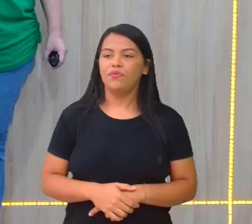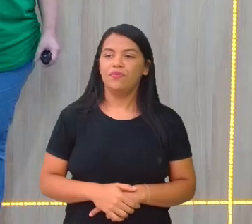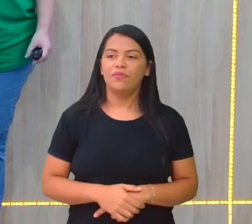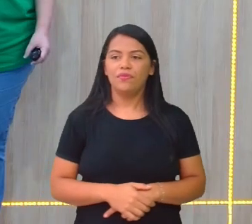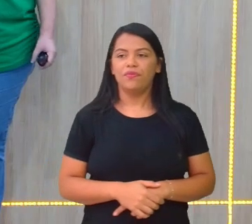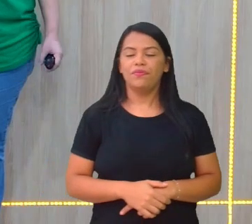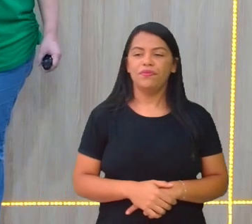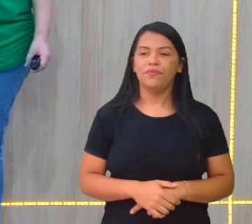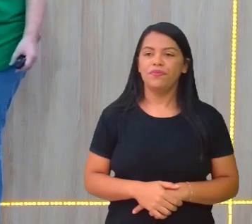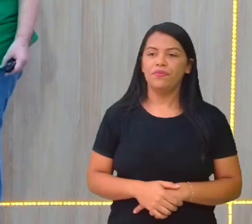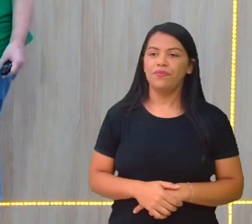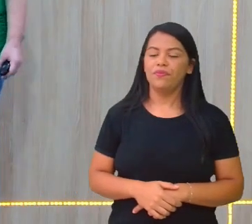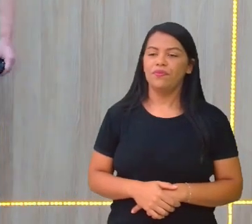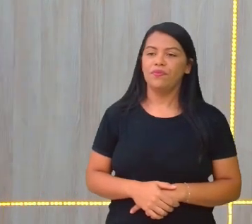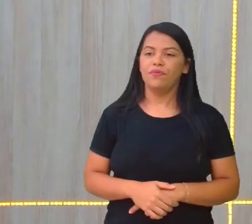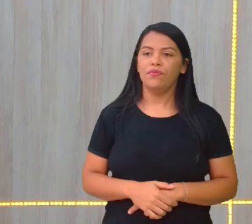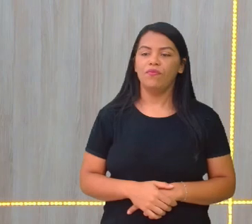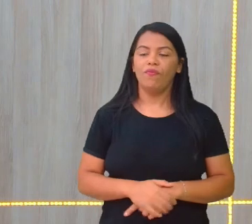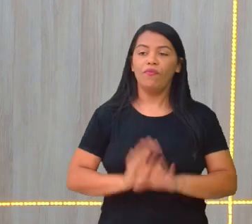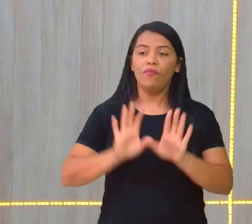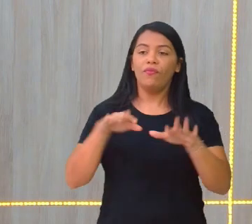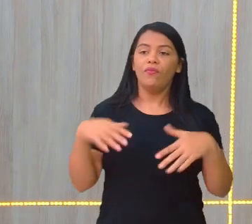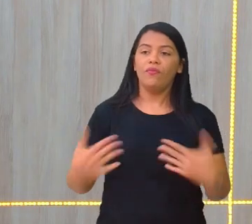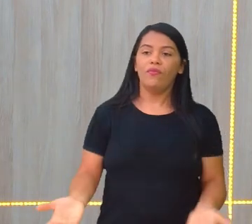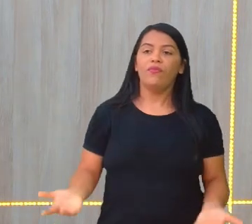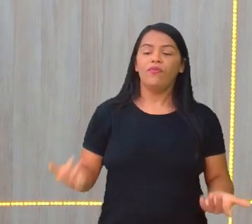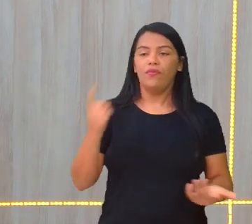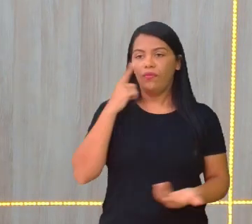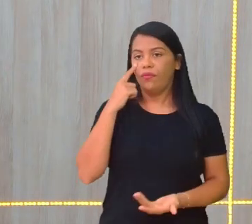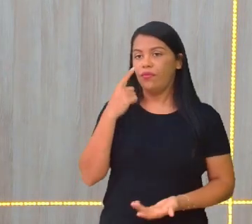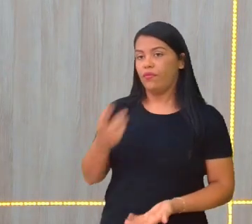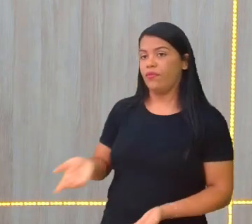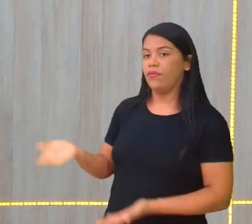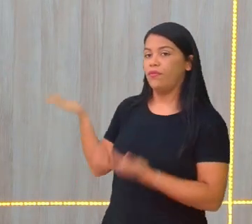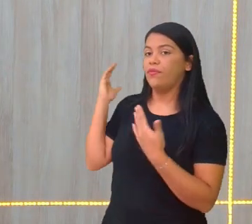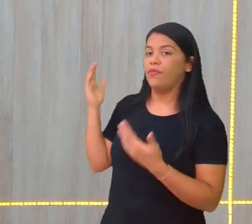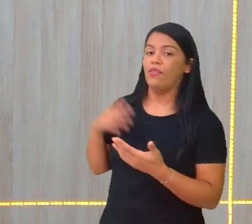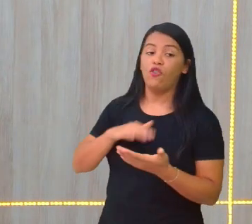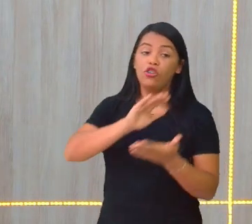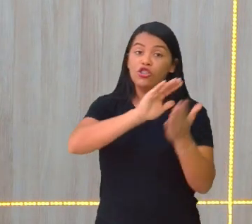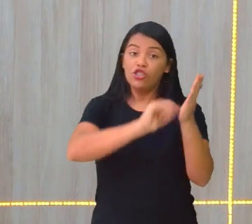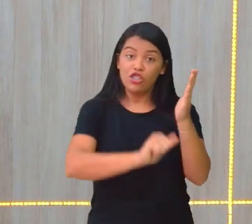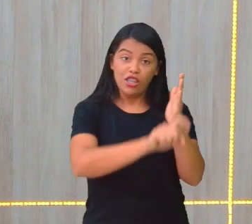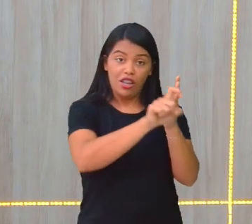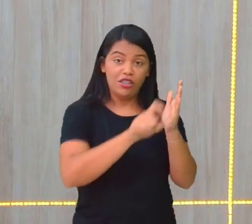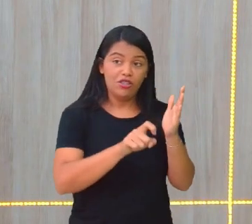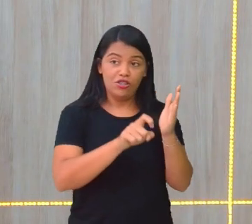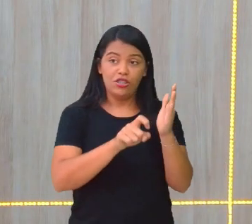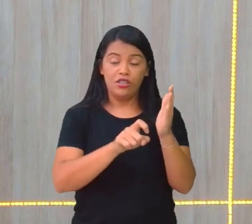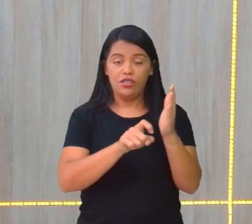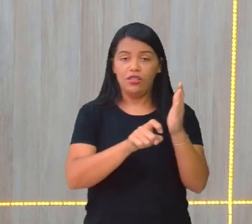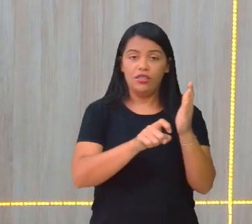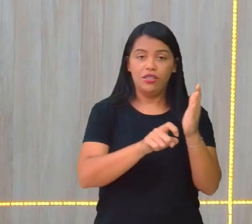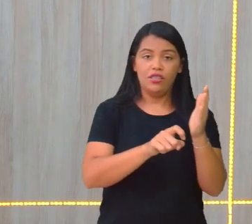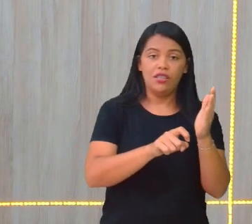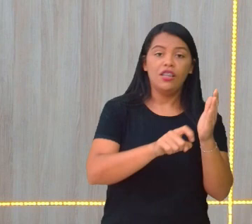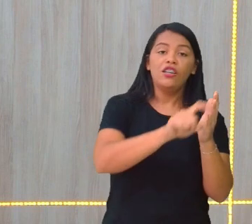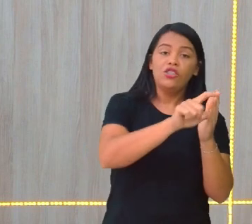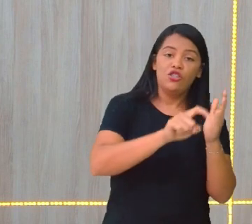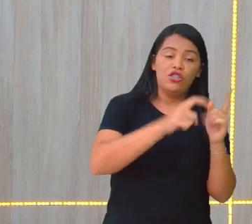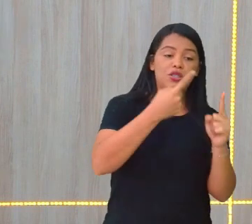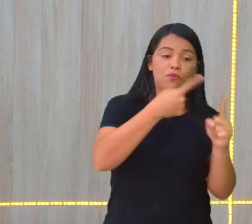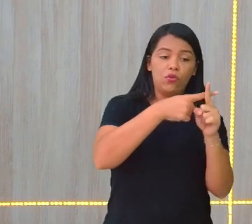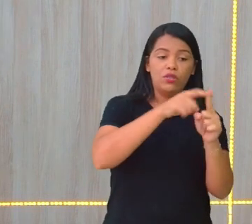estou trabalhando, no lugar, eu vou tirar meu x. Eu estou com x positivo, então